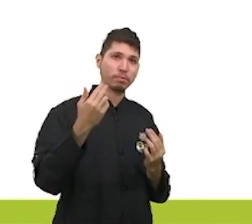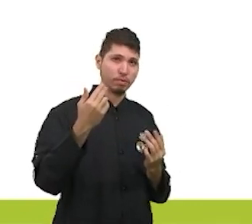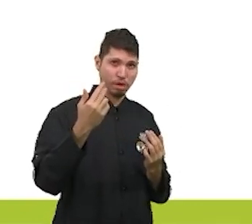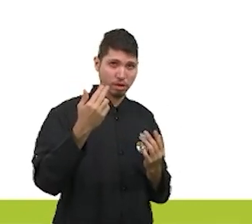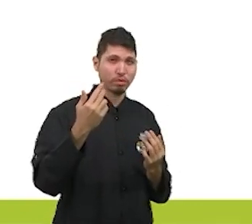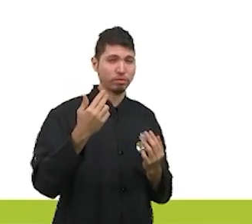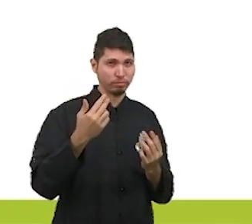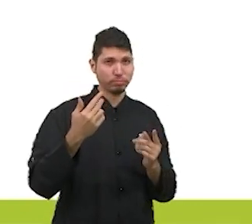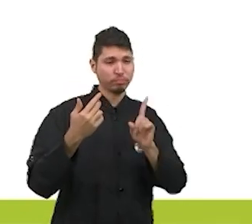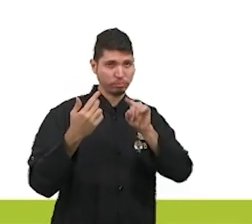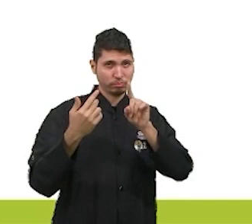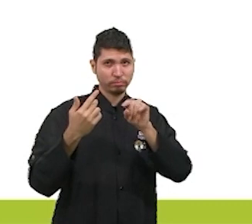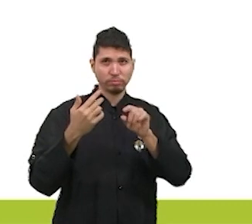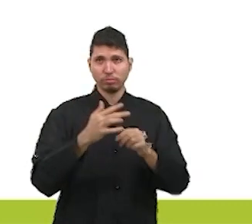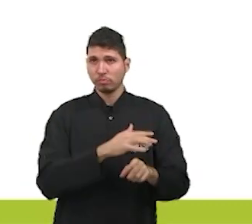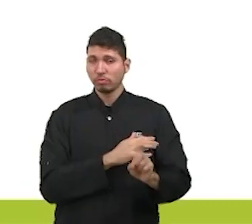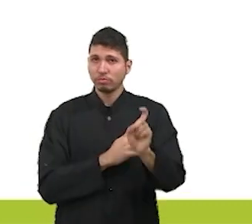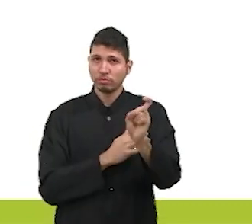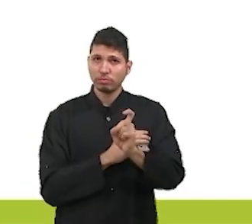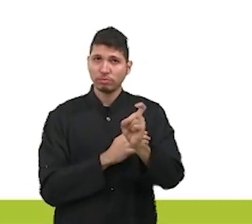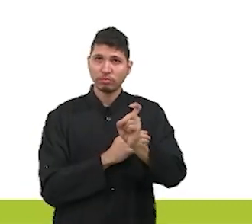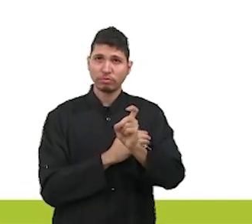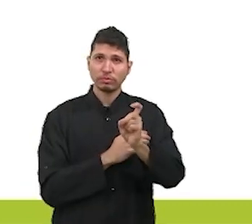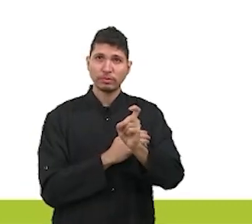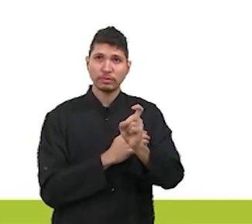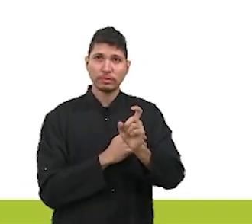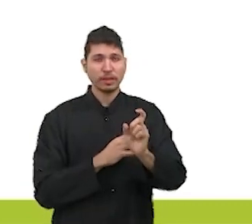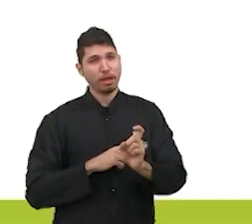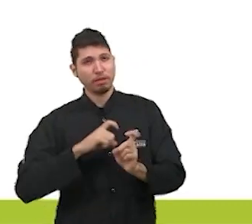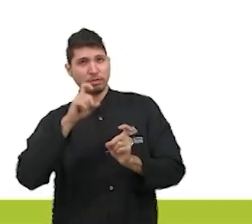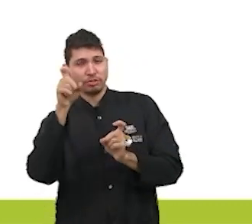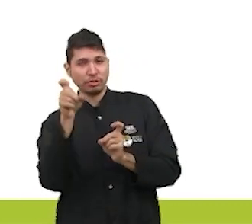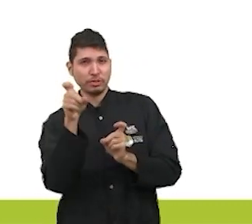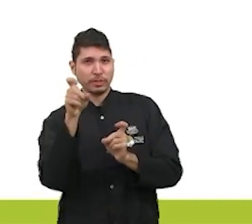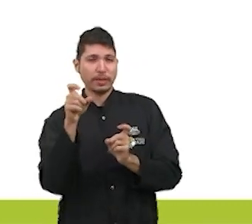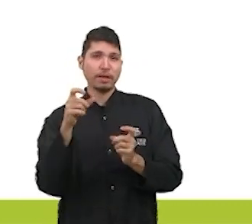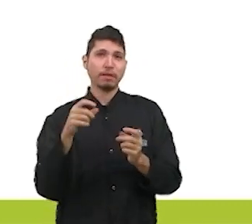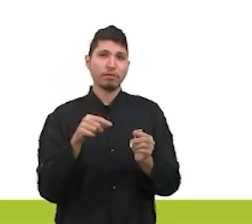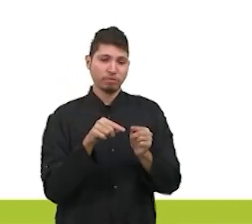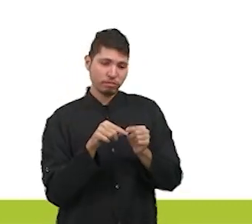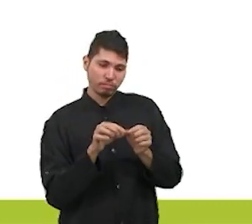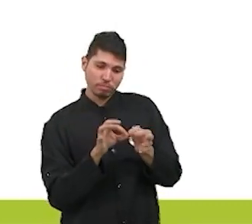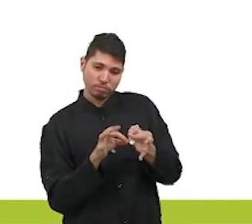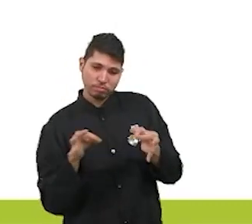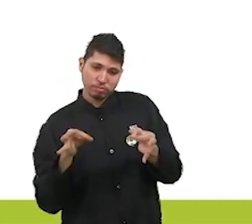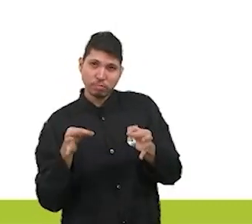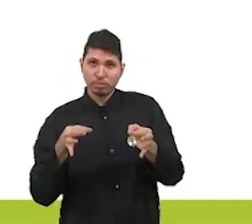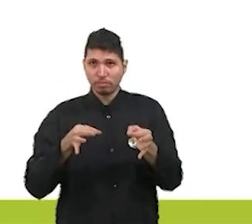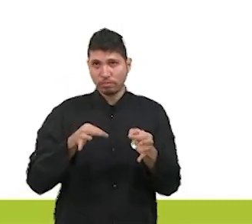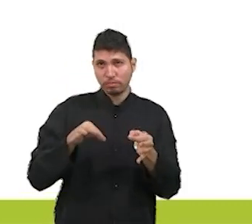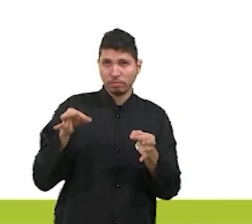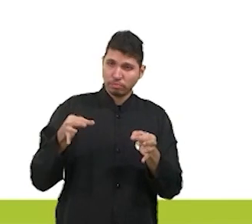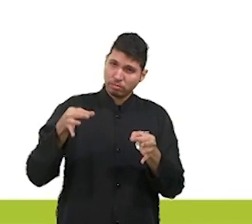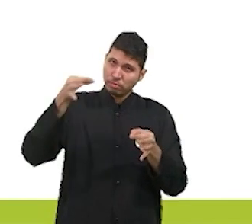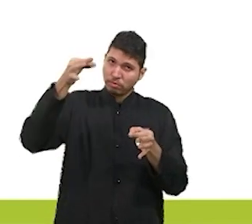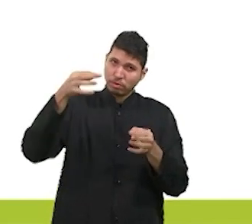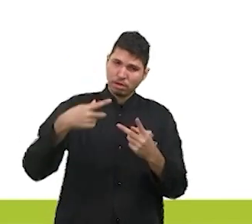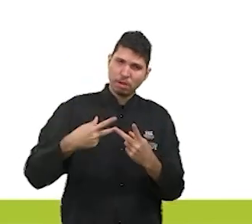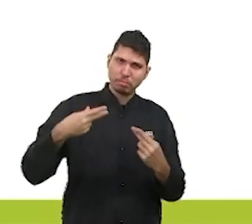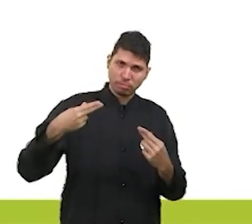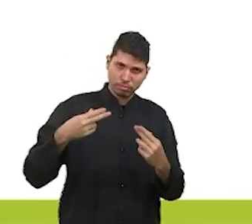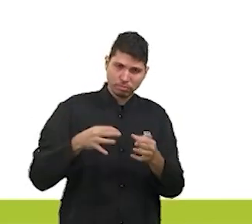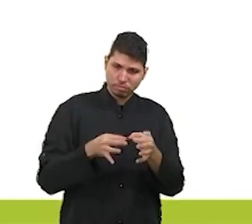cá. Portanto, esse x também é igual a esse x, tá vendo? Ou seja, a distância que eu tenho daqui para cá é a mesma daqui